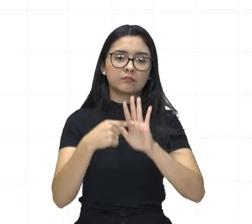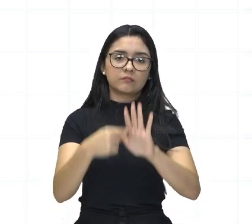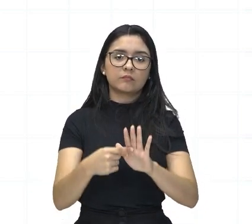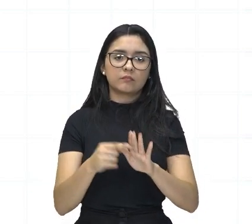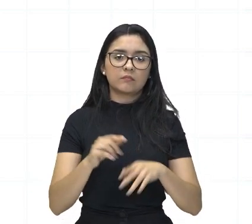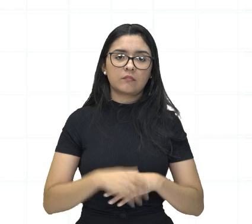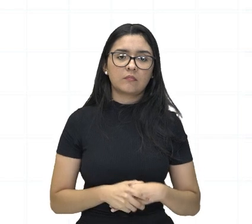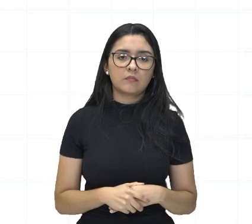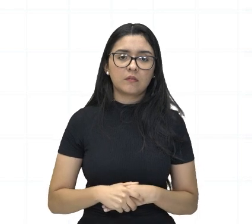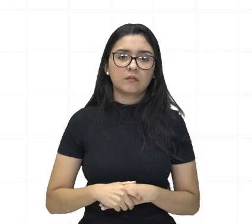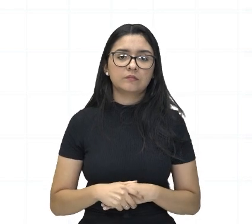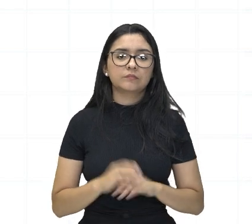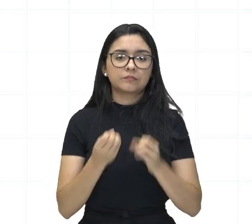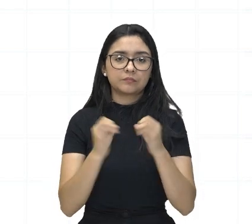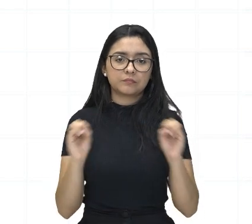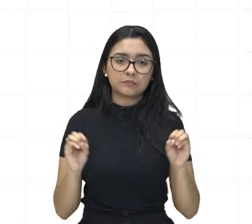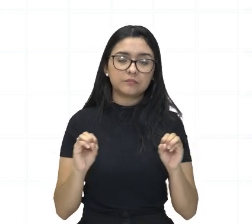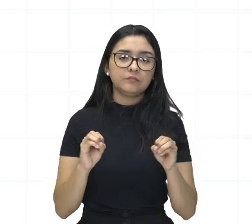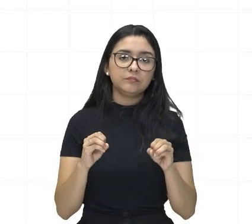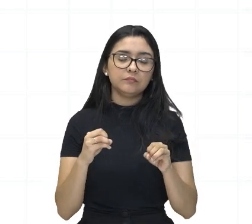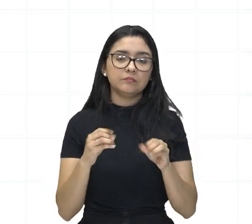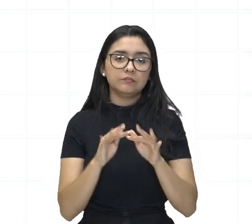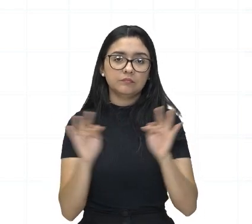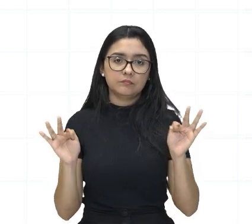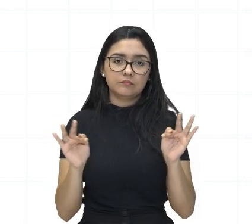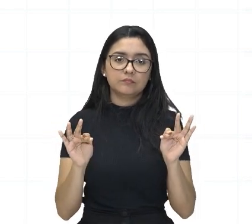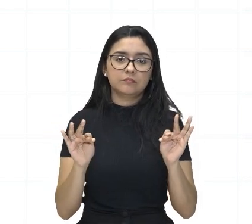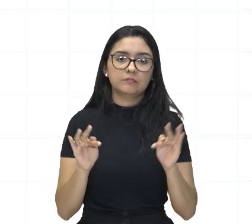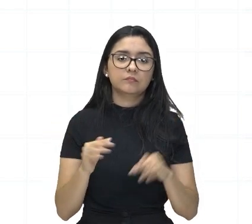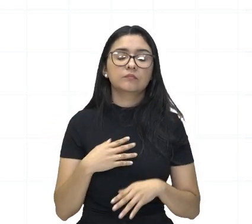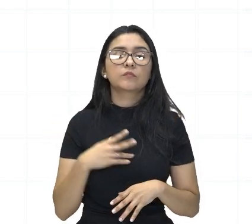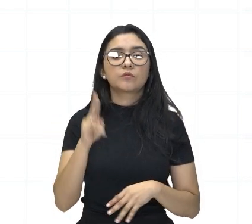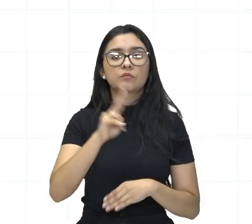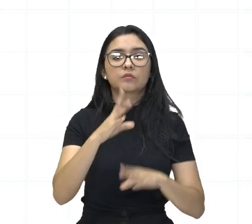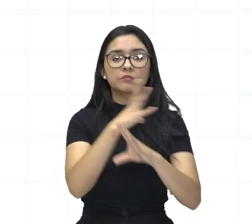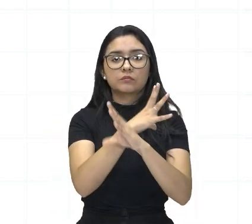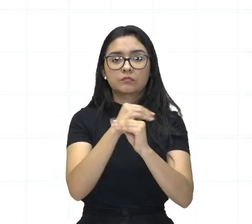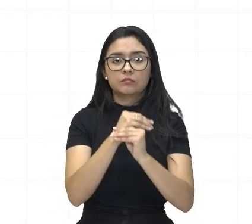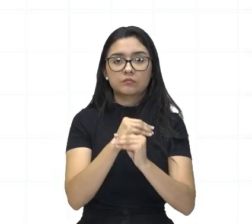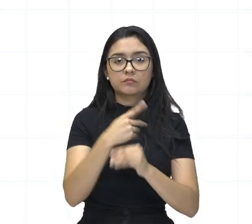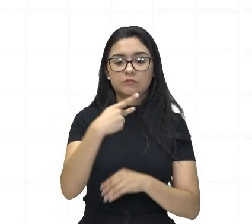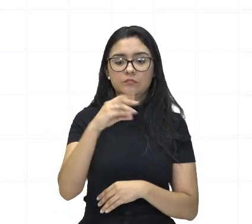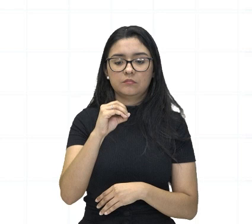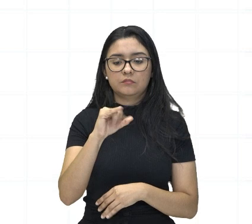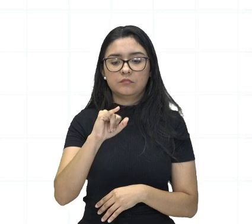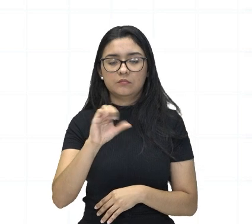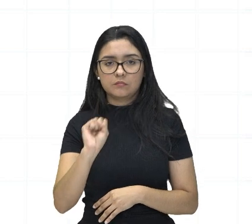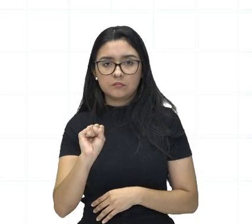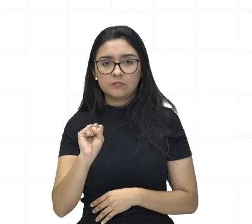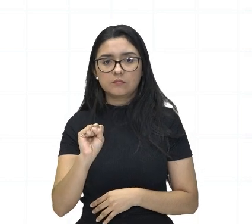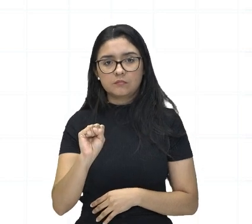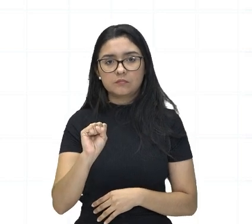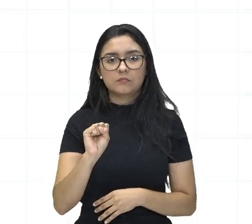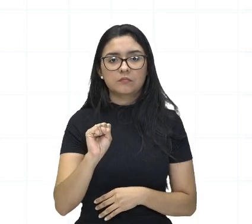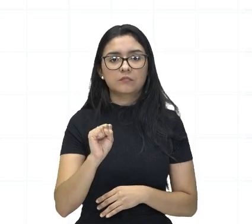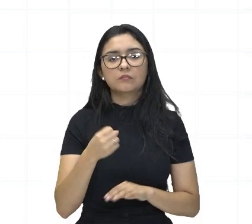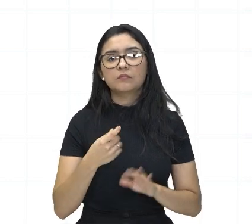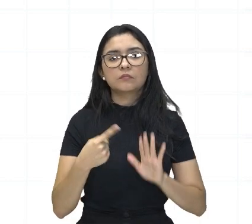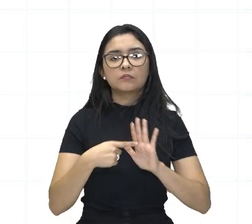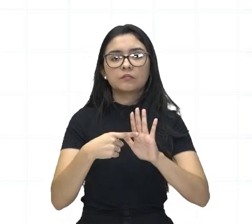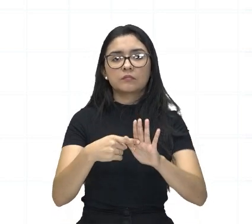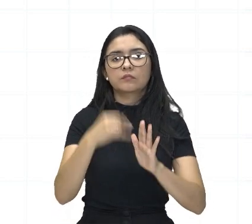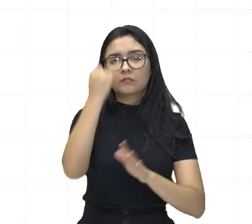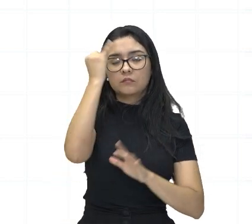exatamente aí numa oração introduzida pela conjunção pois, que coloca para a gente uma ideia